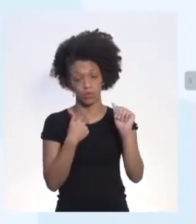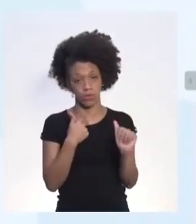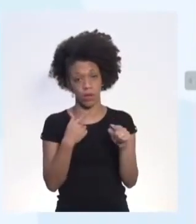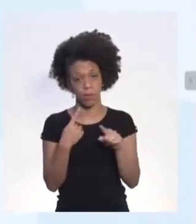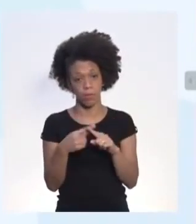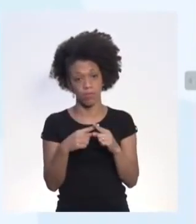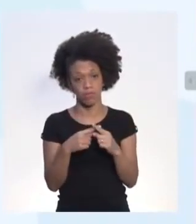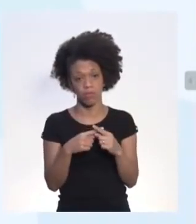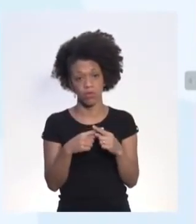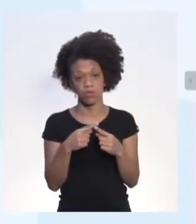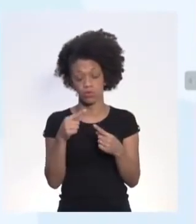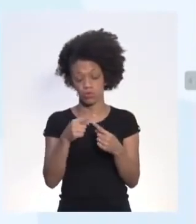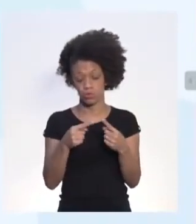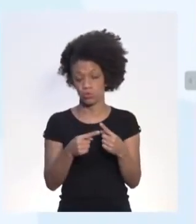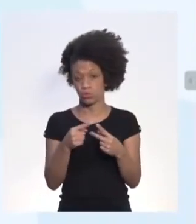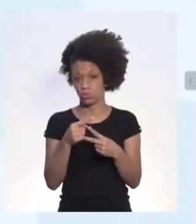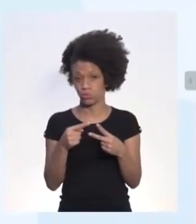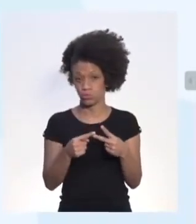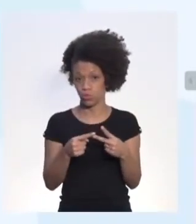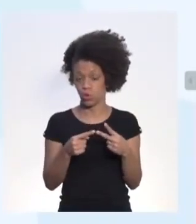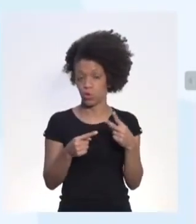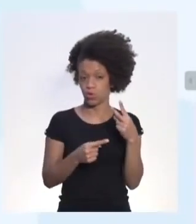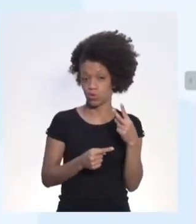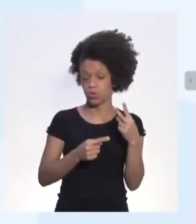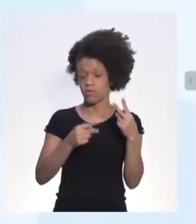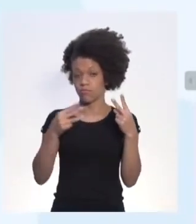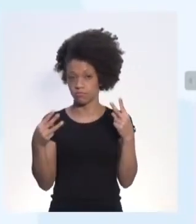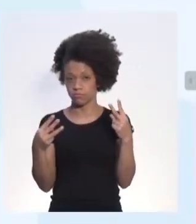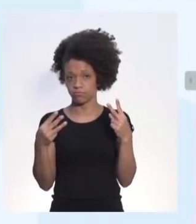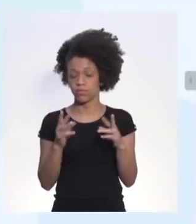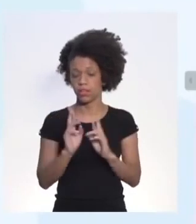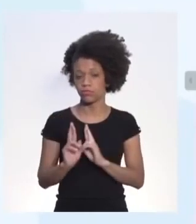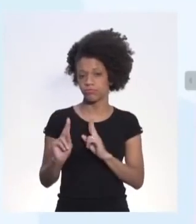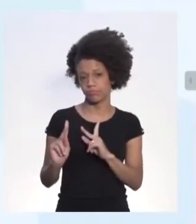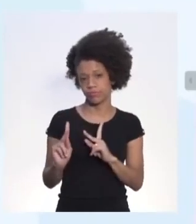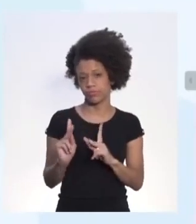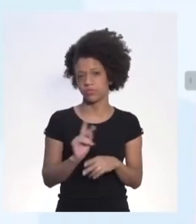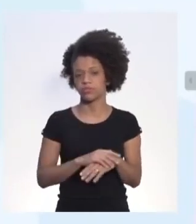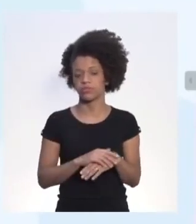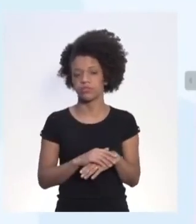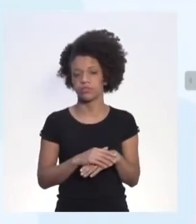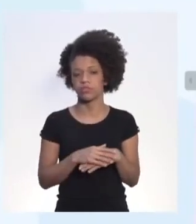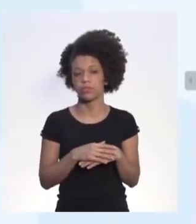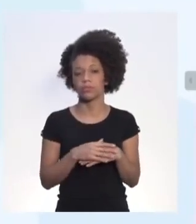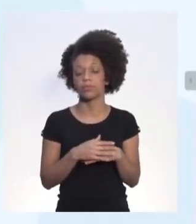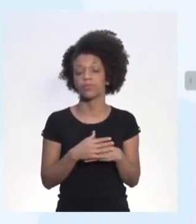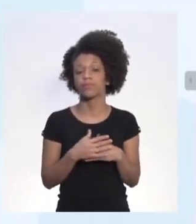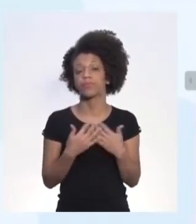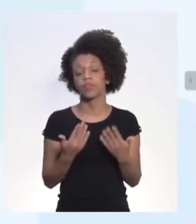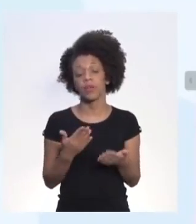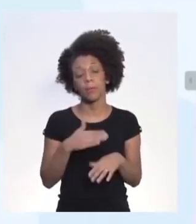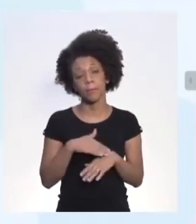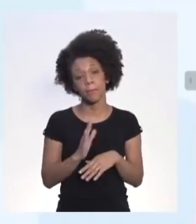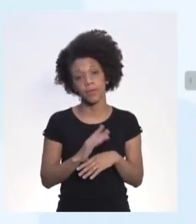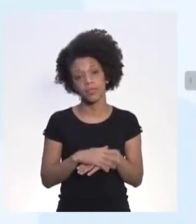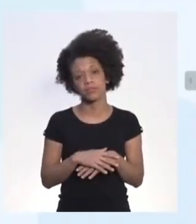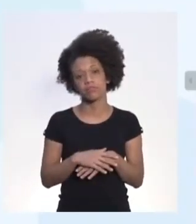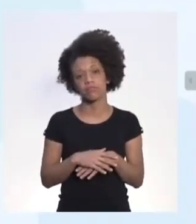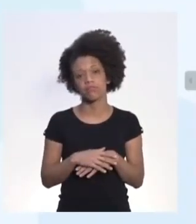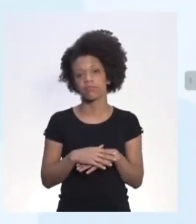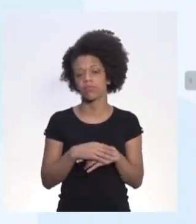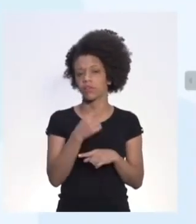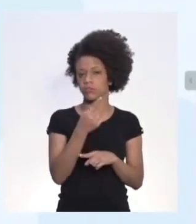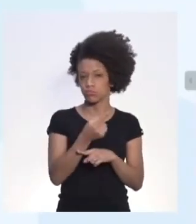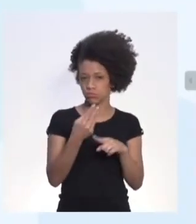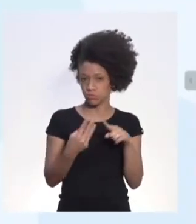dos 2/3, tá? Então, os 2/3 aqui é diferente de 1/3. Por mais que a figura esteja dividida em